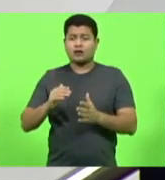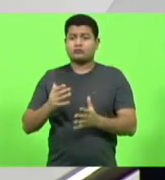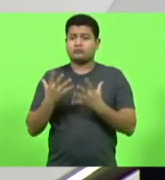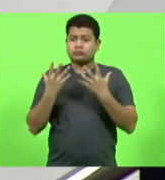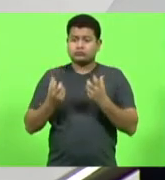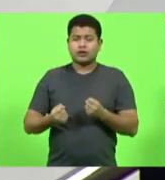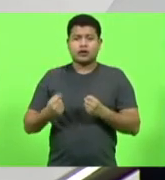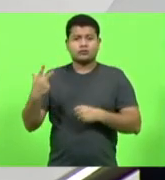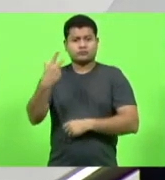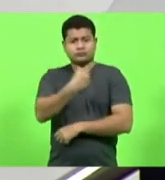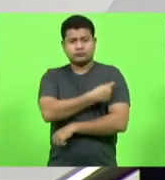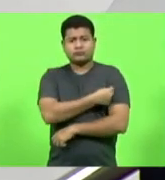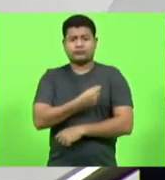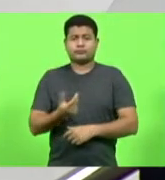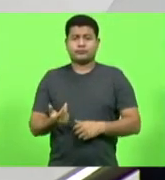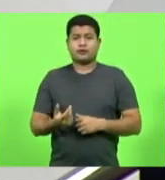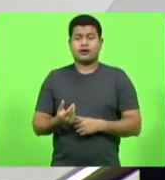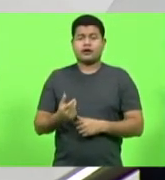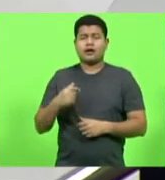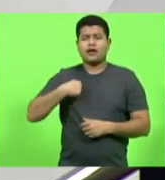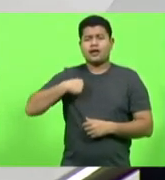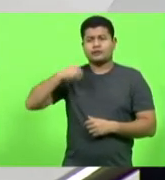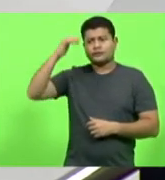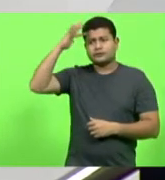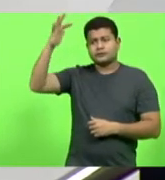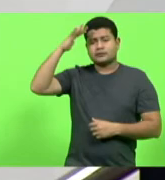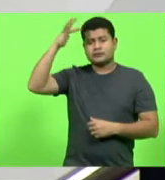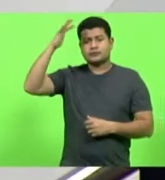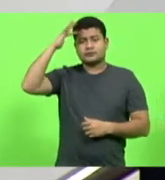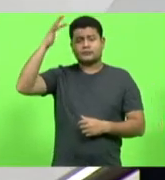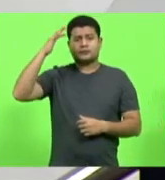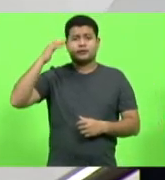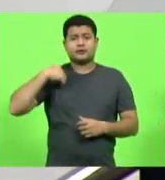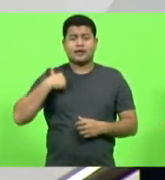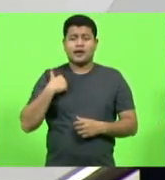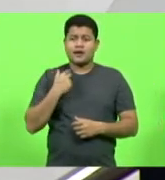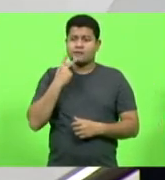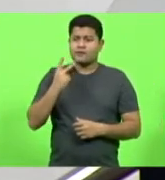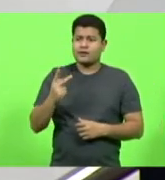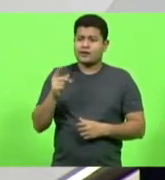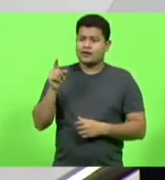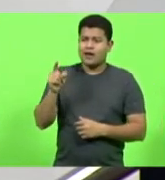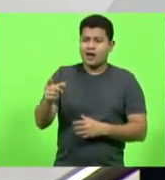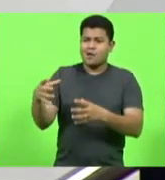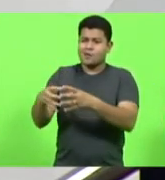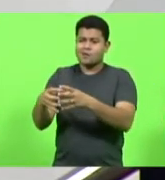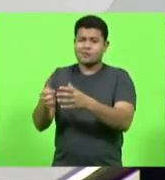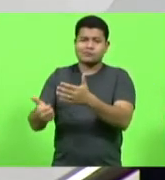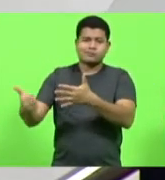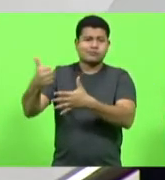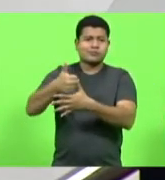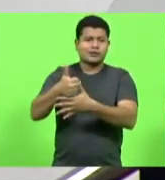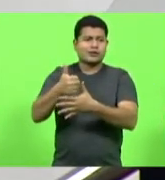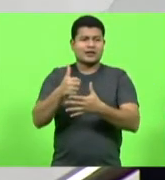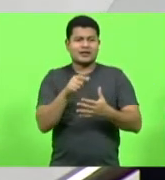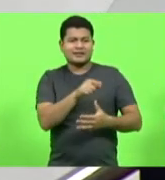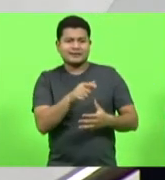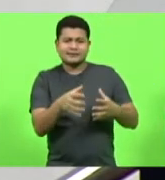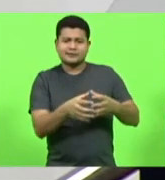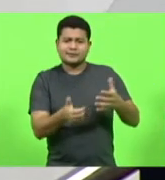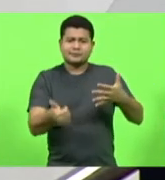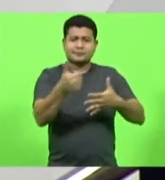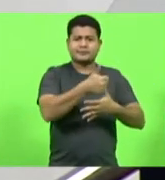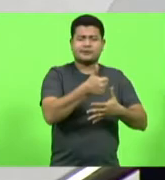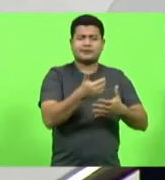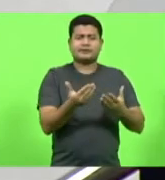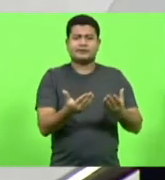pensando assim, poxa, mas como é que a gente vai dizer que esse ou aquele é a prioridade? Ao professor, é importante. Que bom